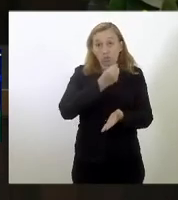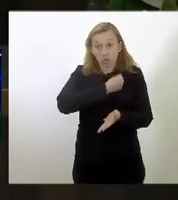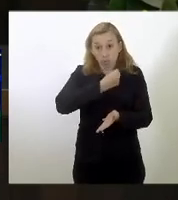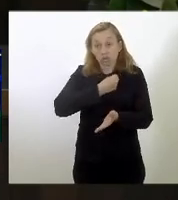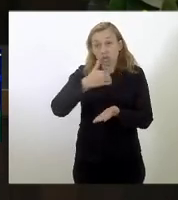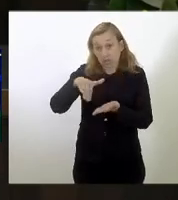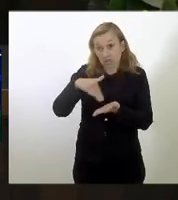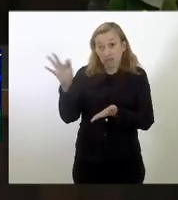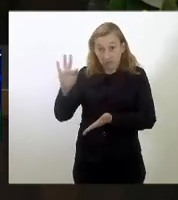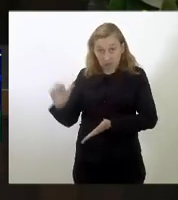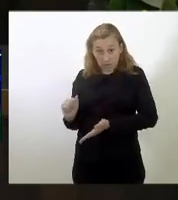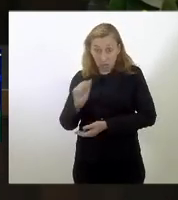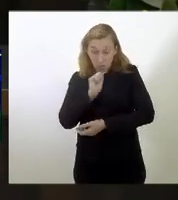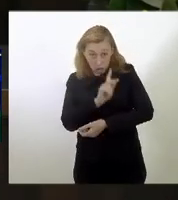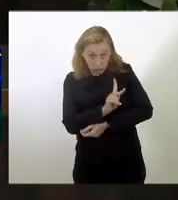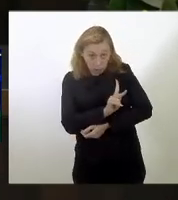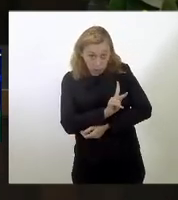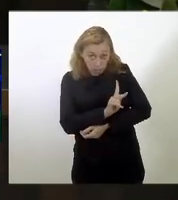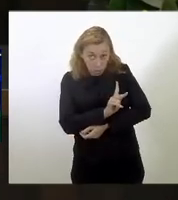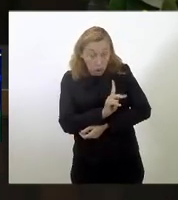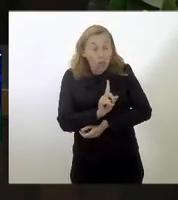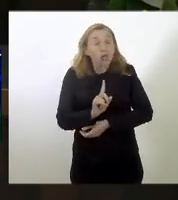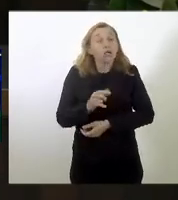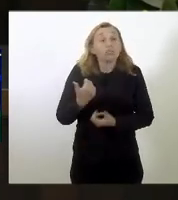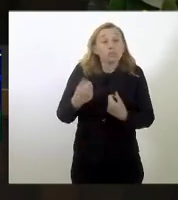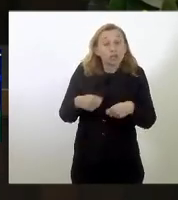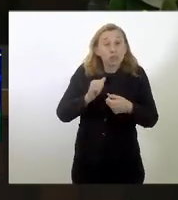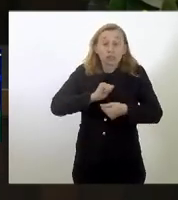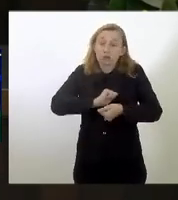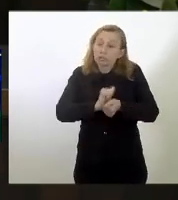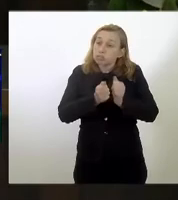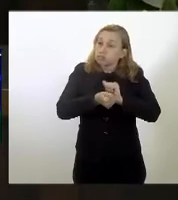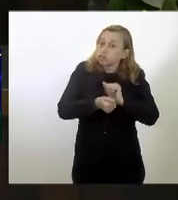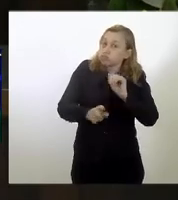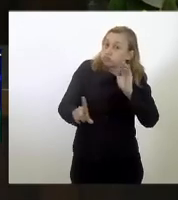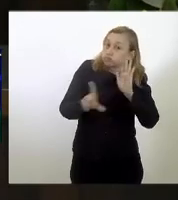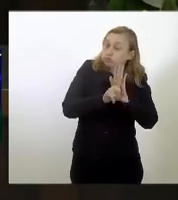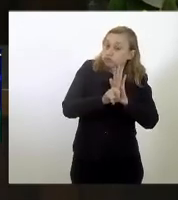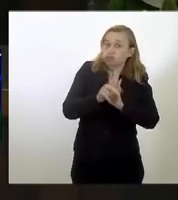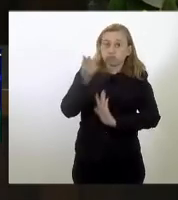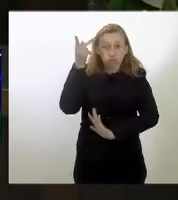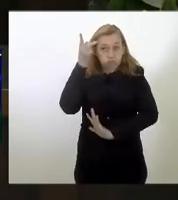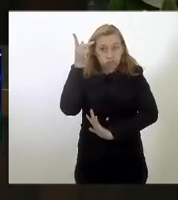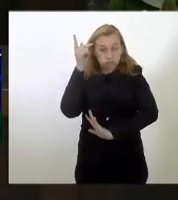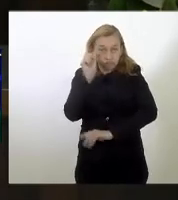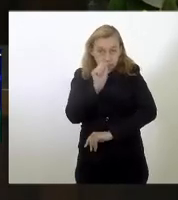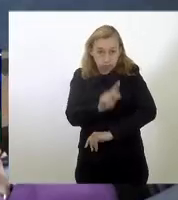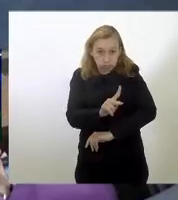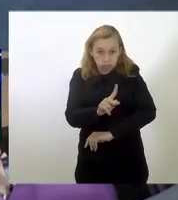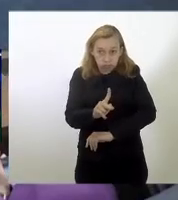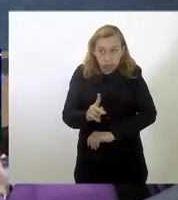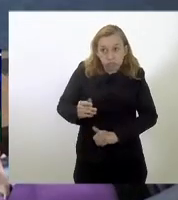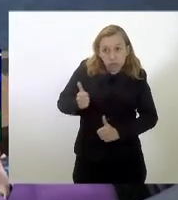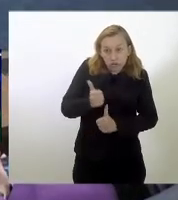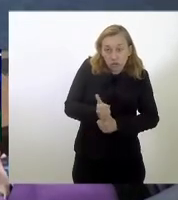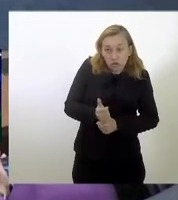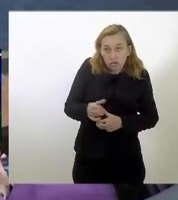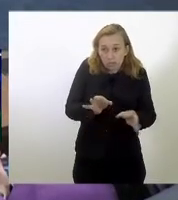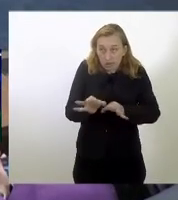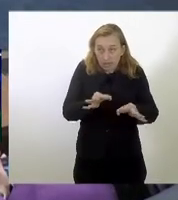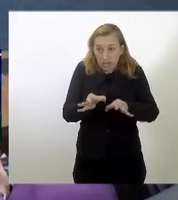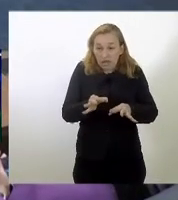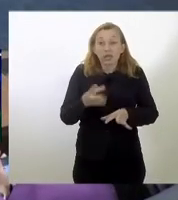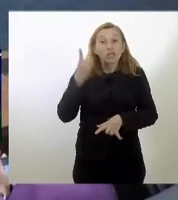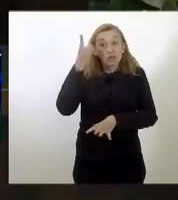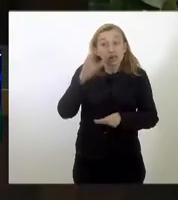Fazenda. Perfeito. Ok? E presidente, tem que adequar a legislação paulista, tá bom? No substitutivo, preparamos isso. Ok. Favor. Então,